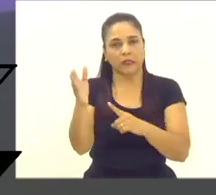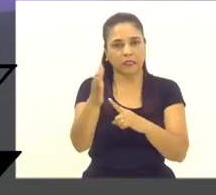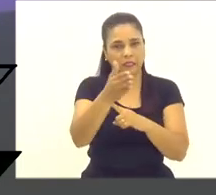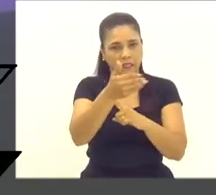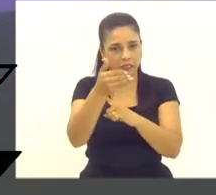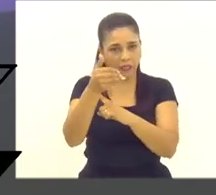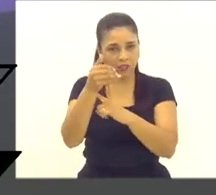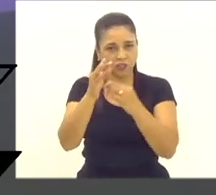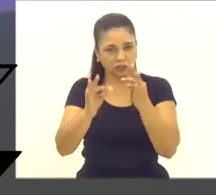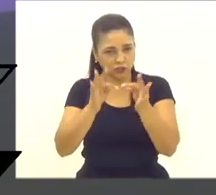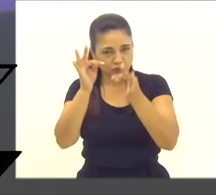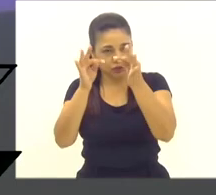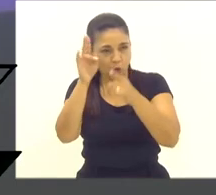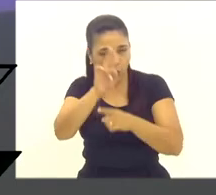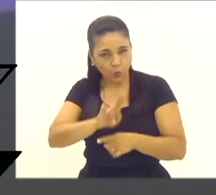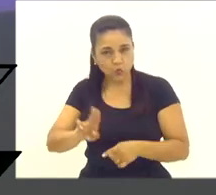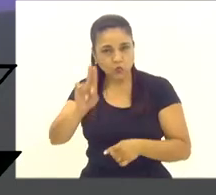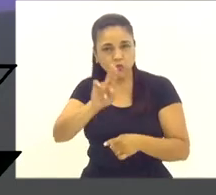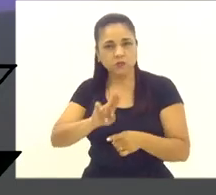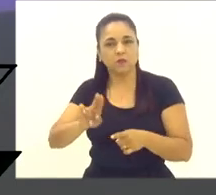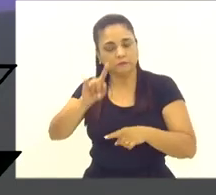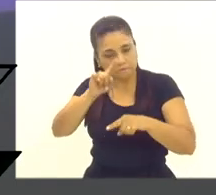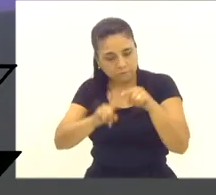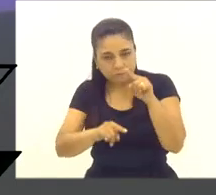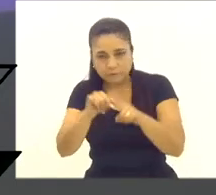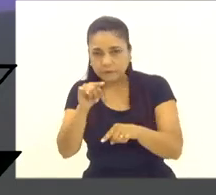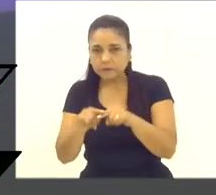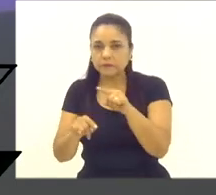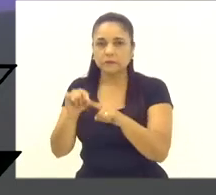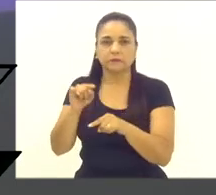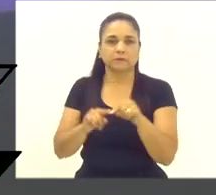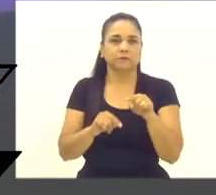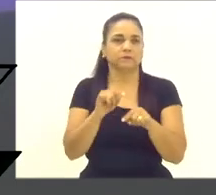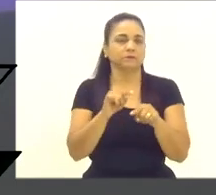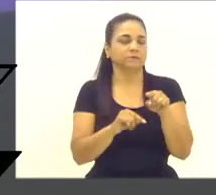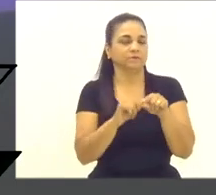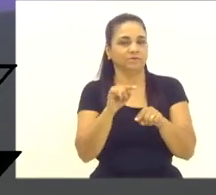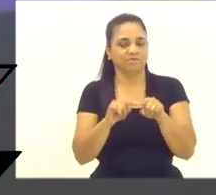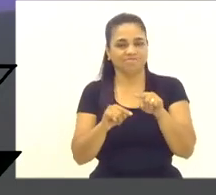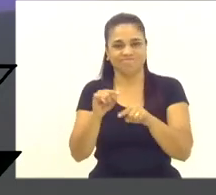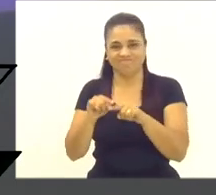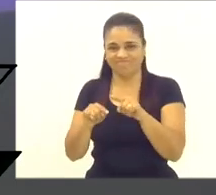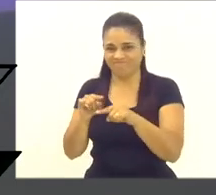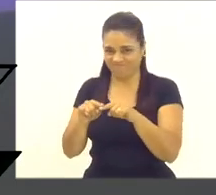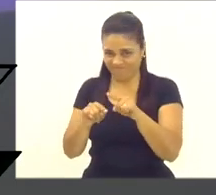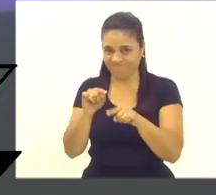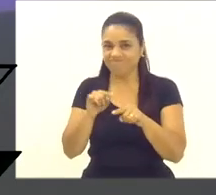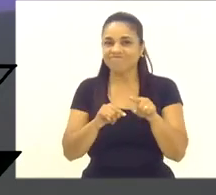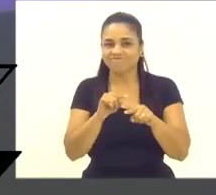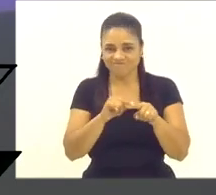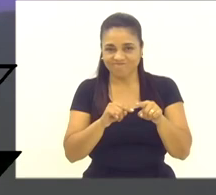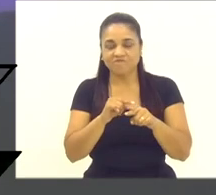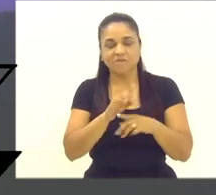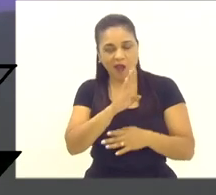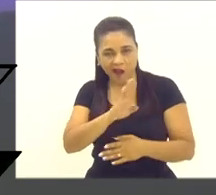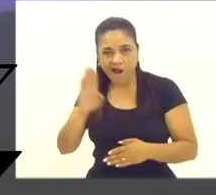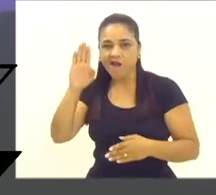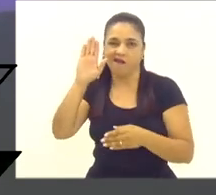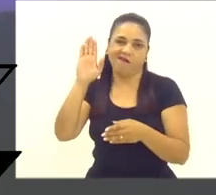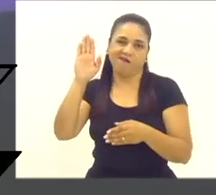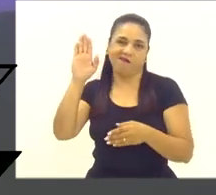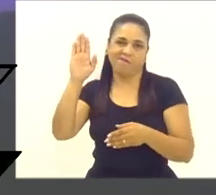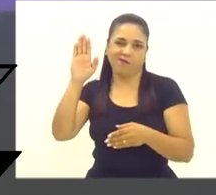passou a usar a tecnologia como uma ferramenta para capilaxar a sua campanha exatamente